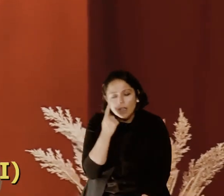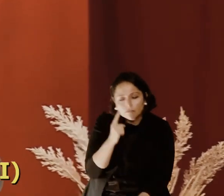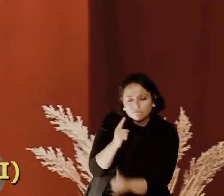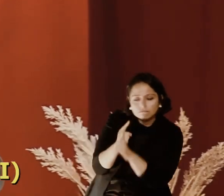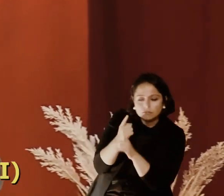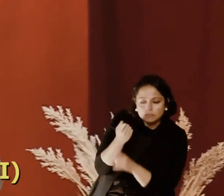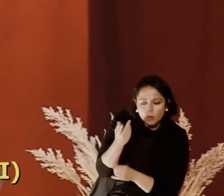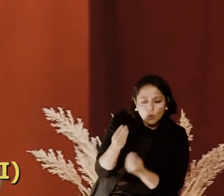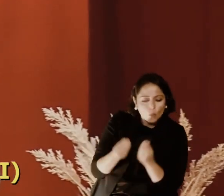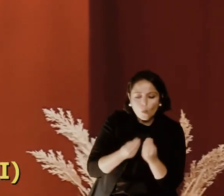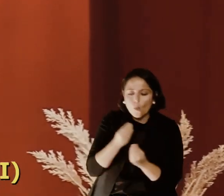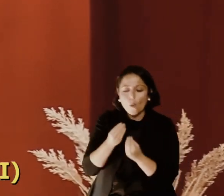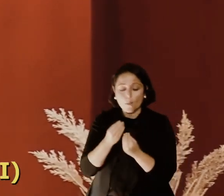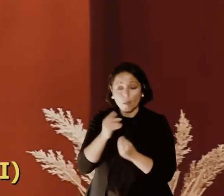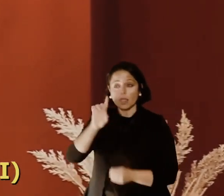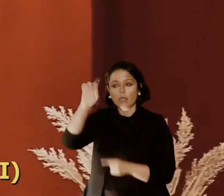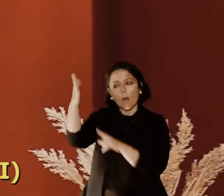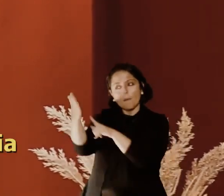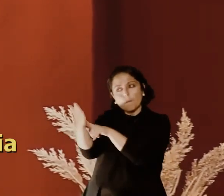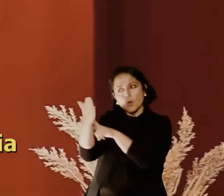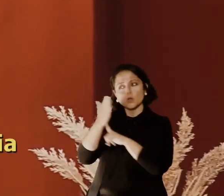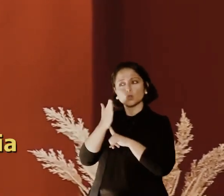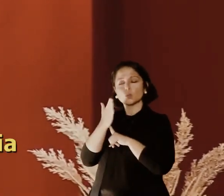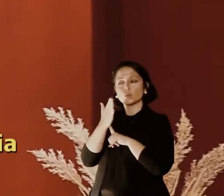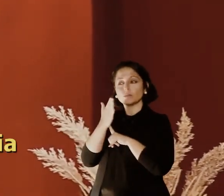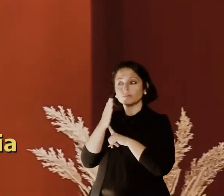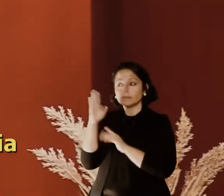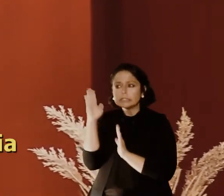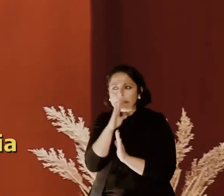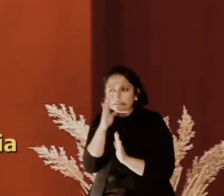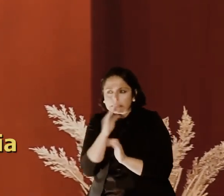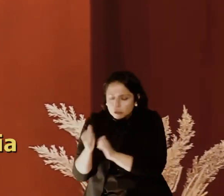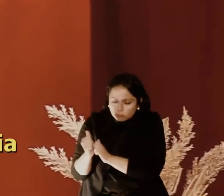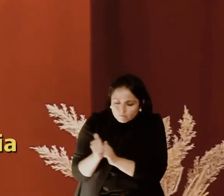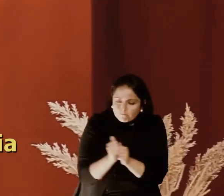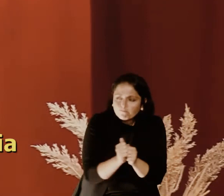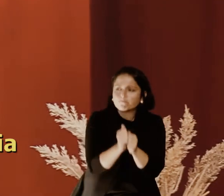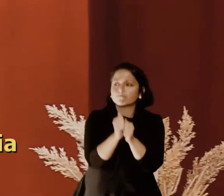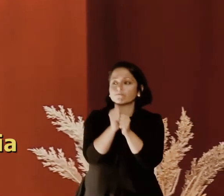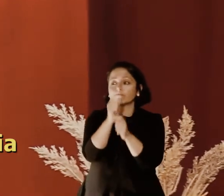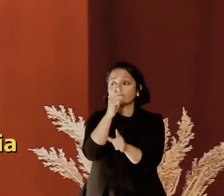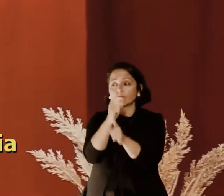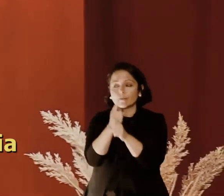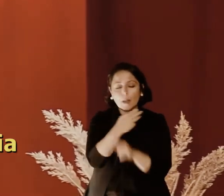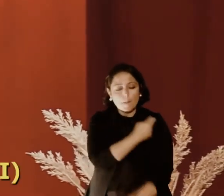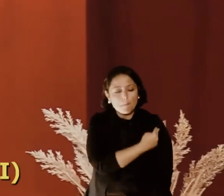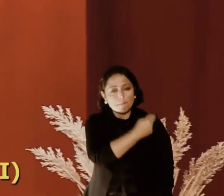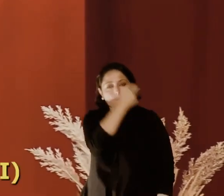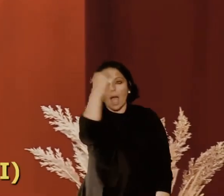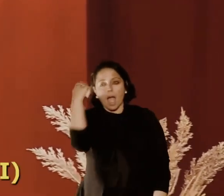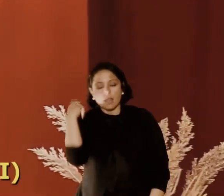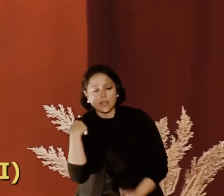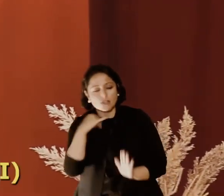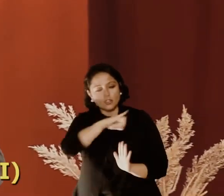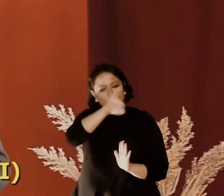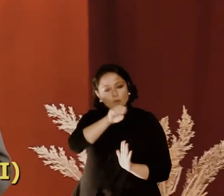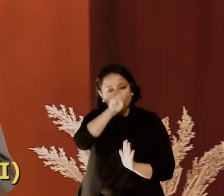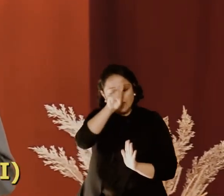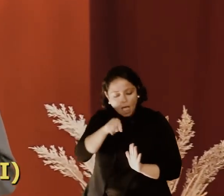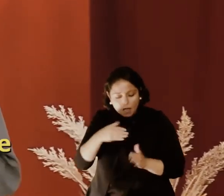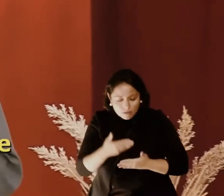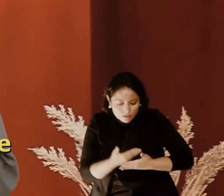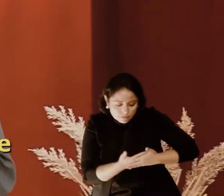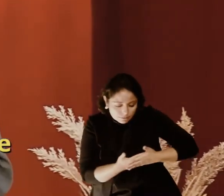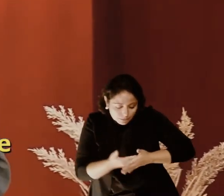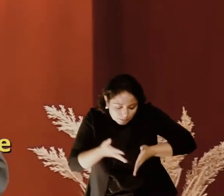que o Senhor nos deu a conhecer. Então correram para lá e encontraram Maria e José e o bebê deitado na